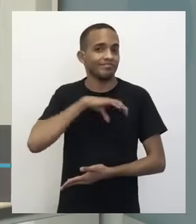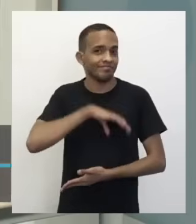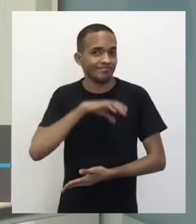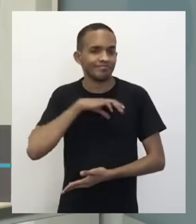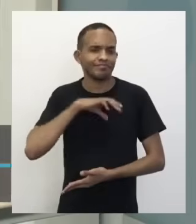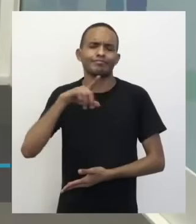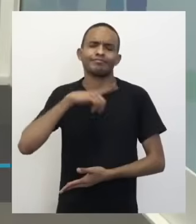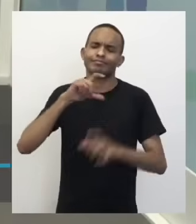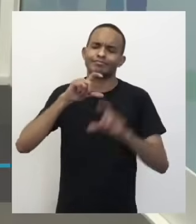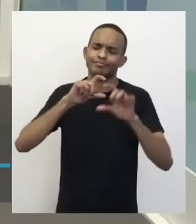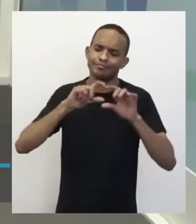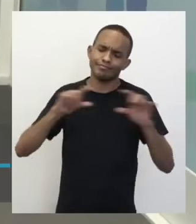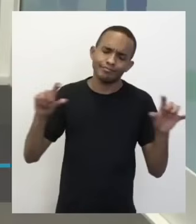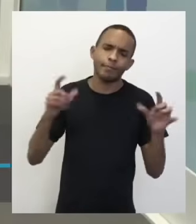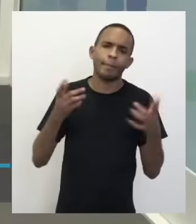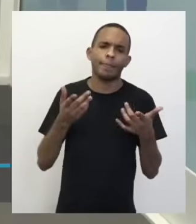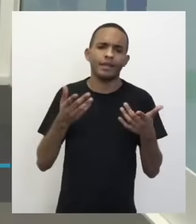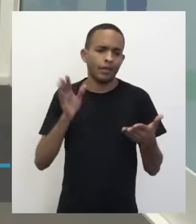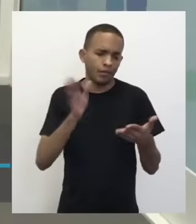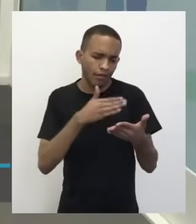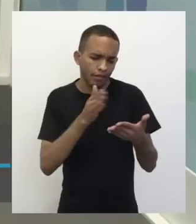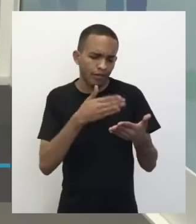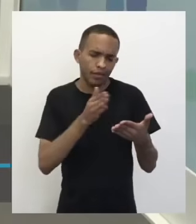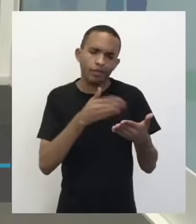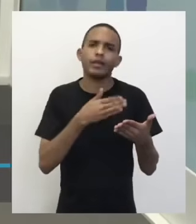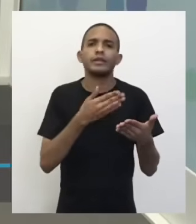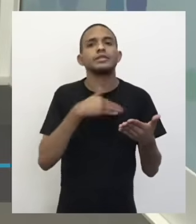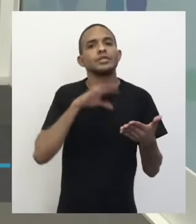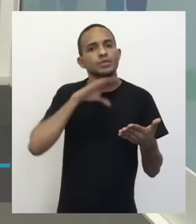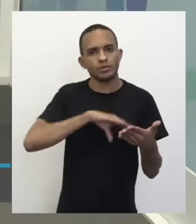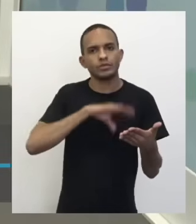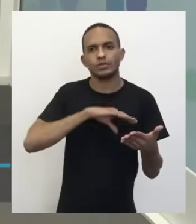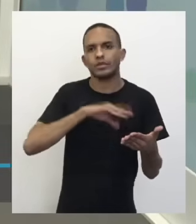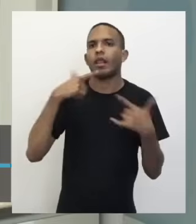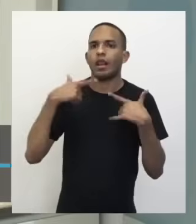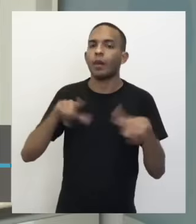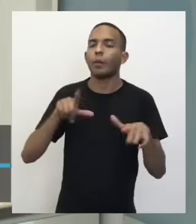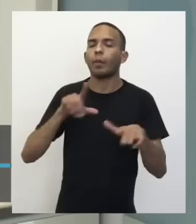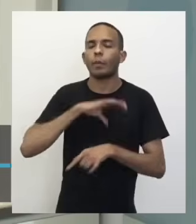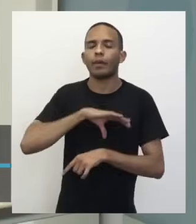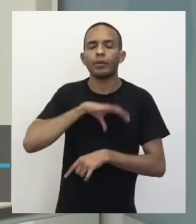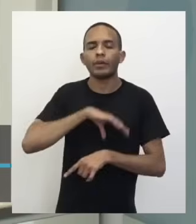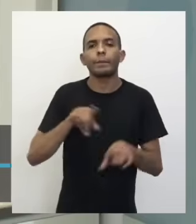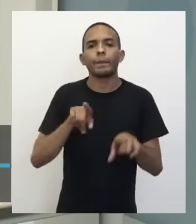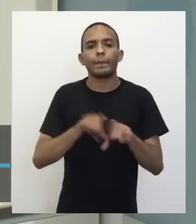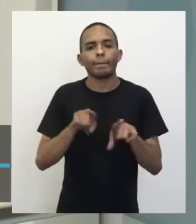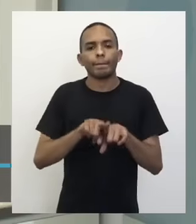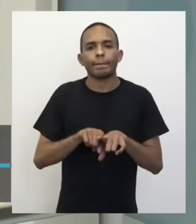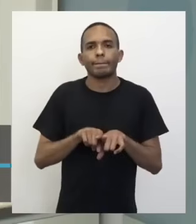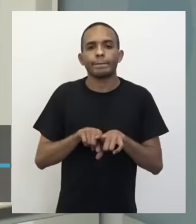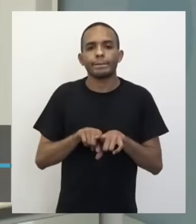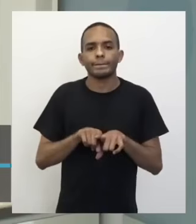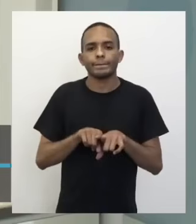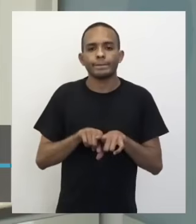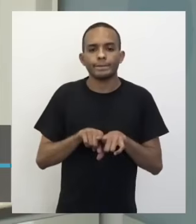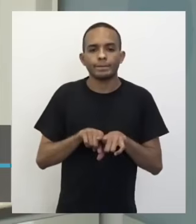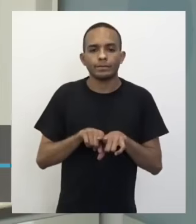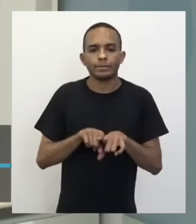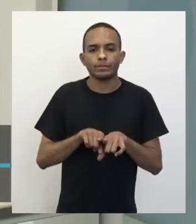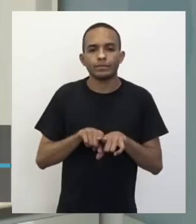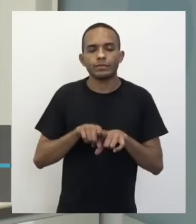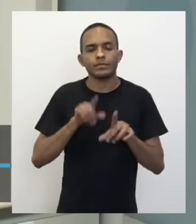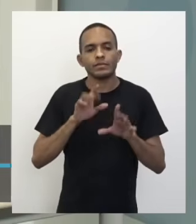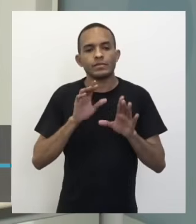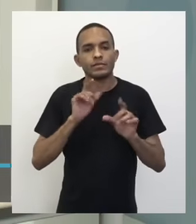Em livros de língua... É porque eu estava aqui em livros... Ah, tá, em livros de língua portuguesa. Um colocou... Eu não estou achando aqui. Ele